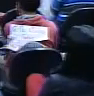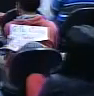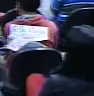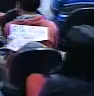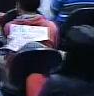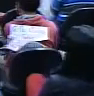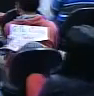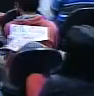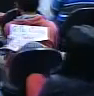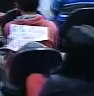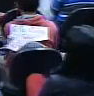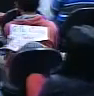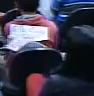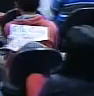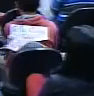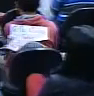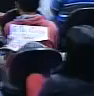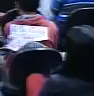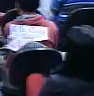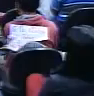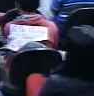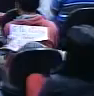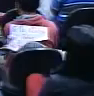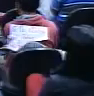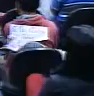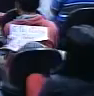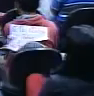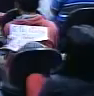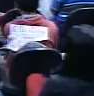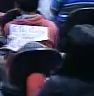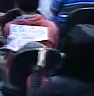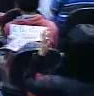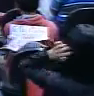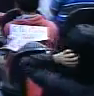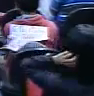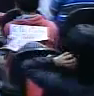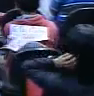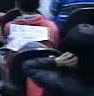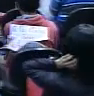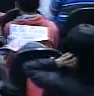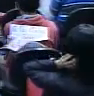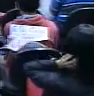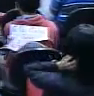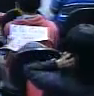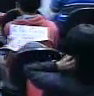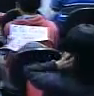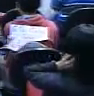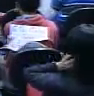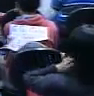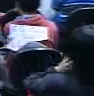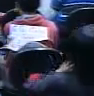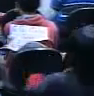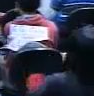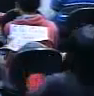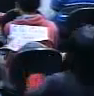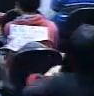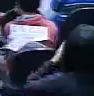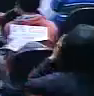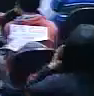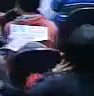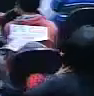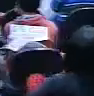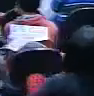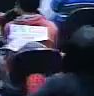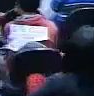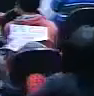Governo, contendo informações de serviços de pintura de faixas de pedestres e redutores de velocidade